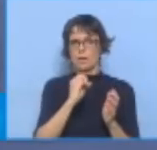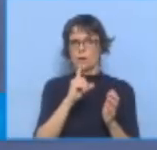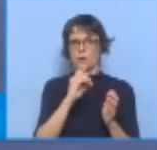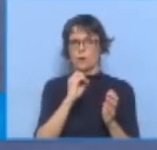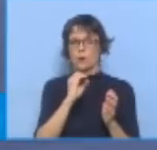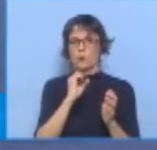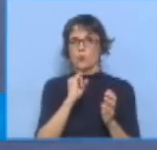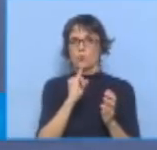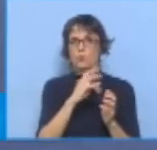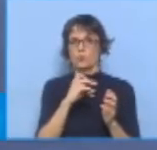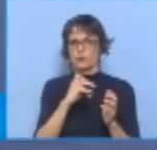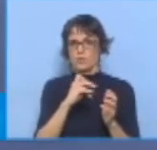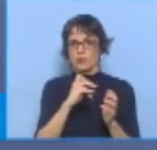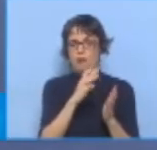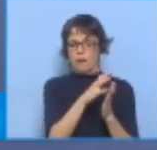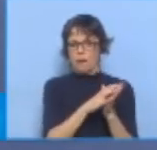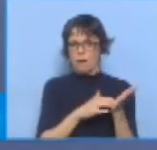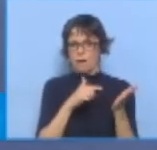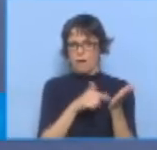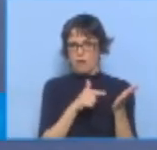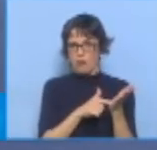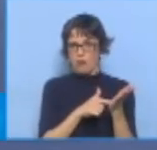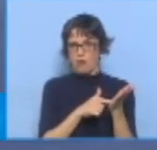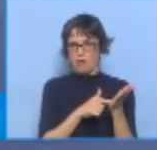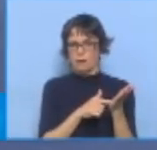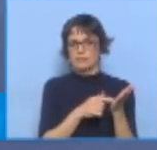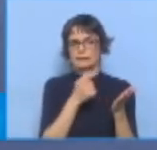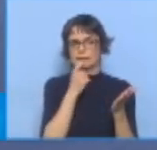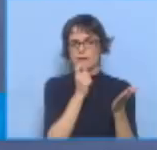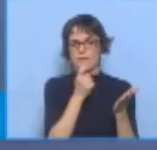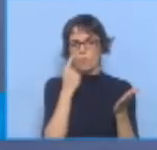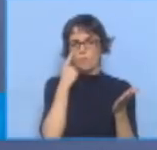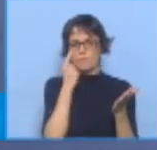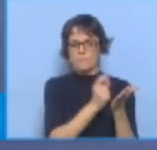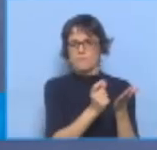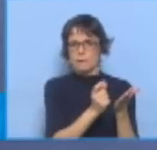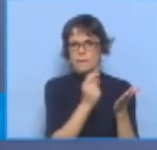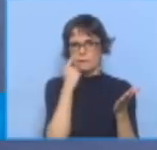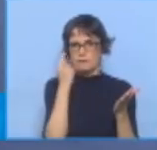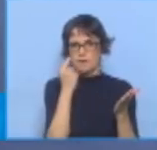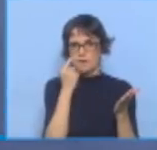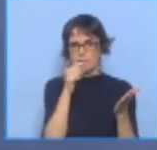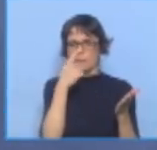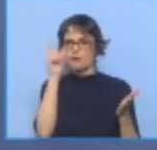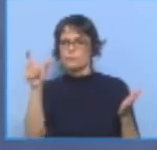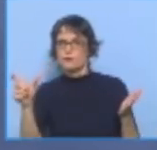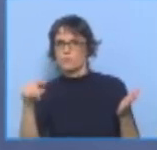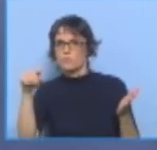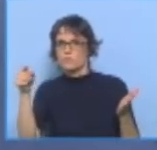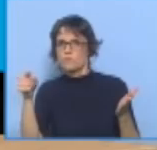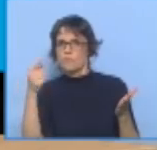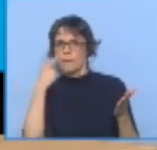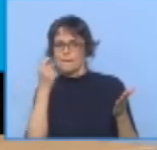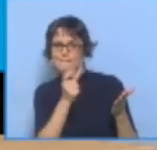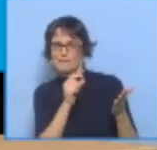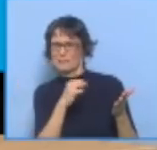muito do texto original, mas não será tão compreensível para o público em geral. E depois há as outras traduções que têm como alvo